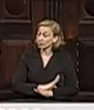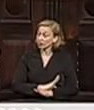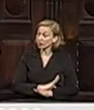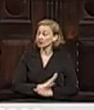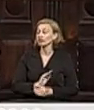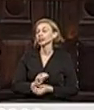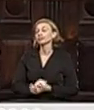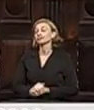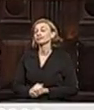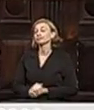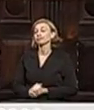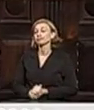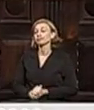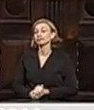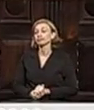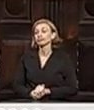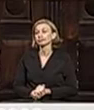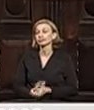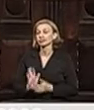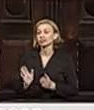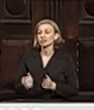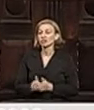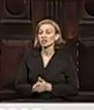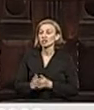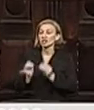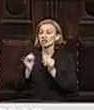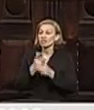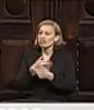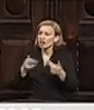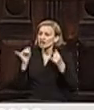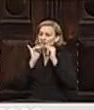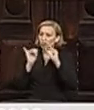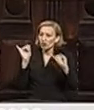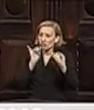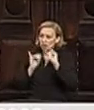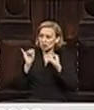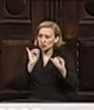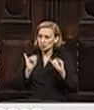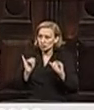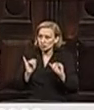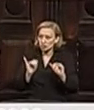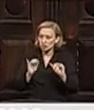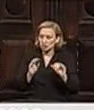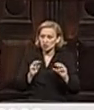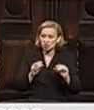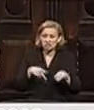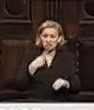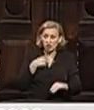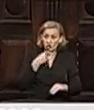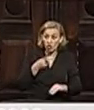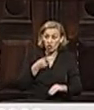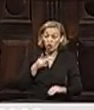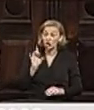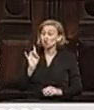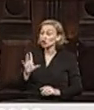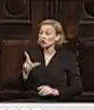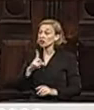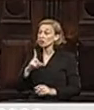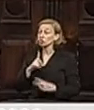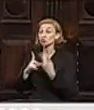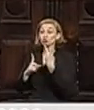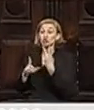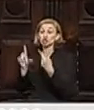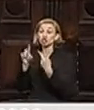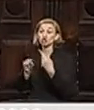Procuradoria-Geral da República. Dar essas informações da maneira com que foram dadas, nós só temos duas